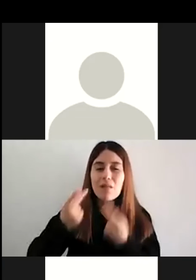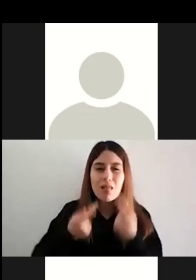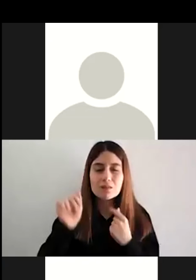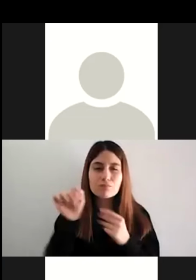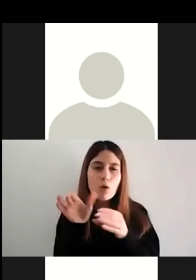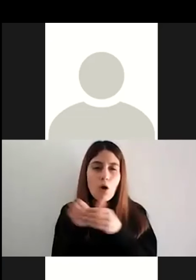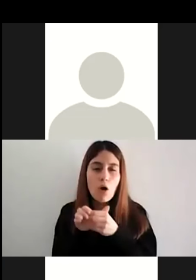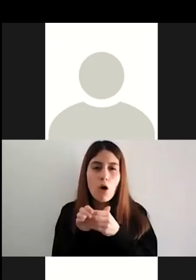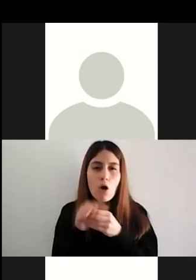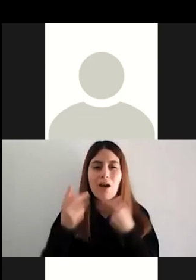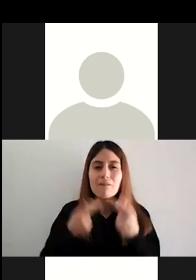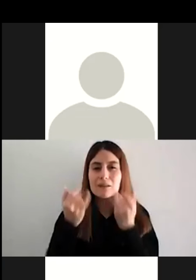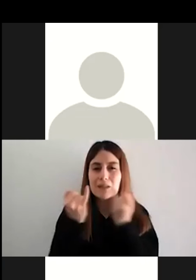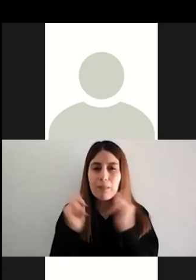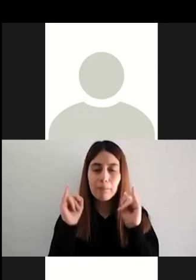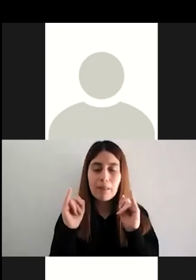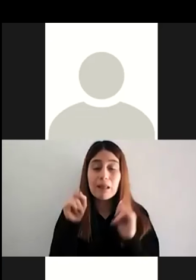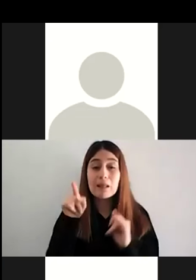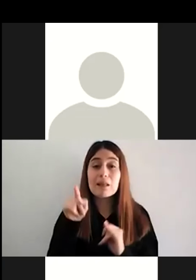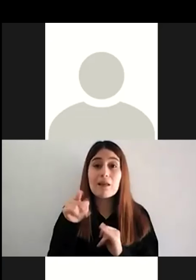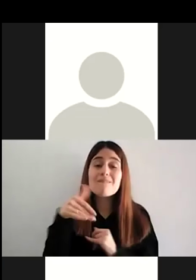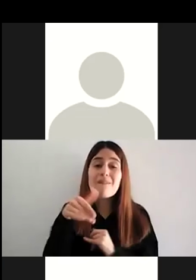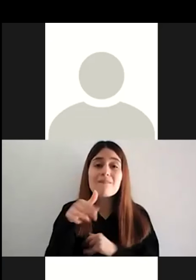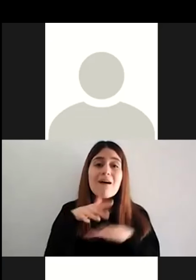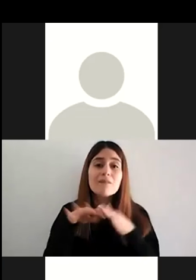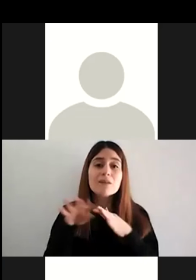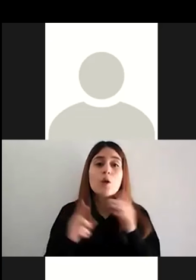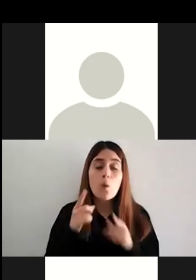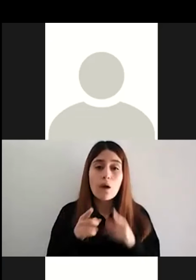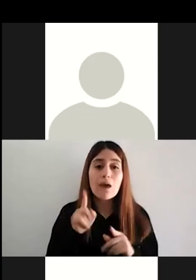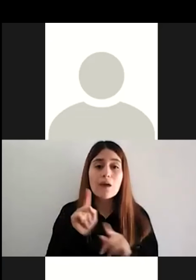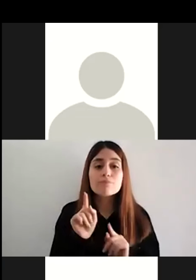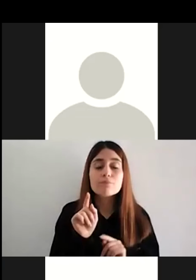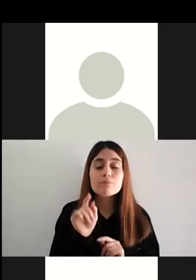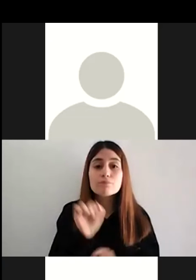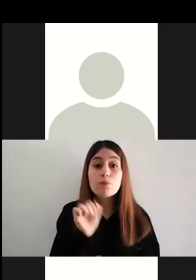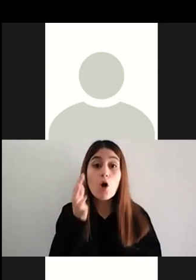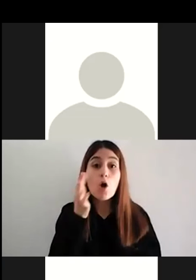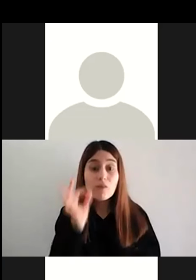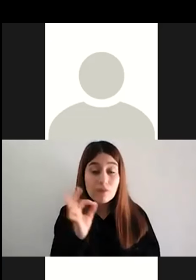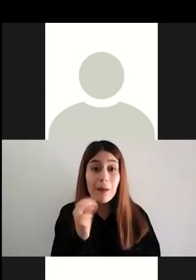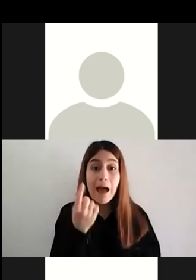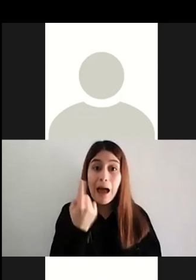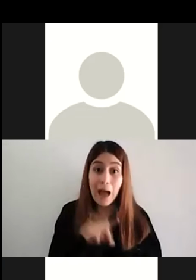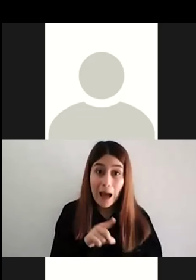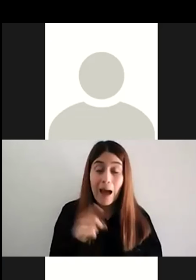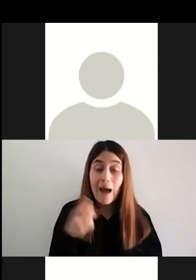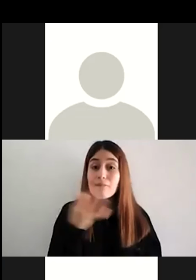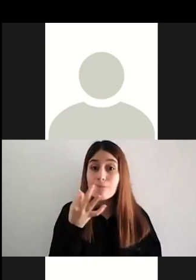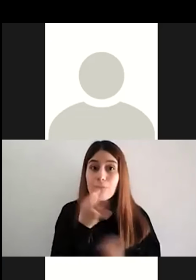de avaliação independente, que no fundo vai confirmar a existência de critérios